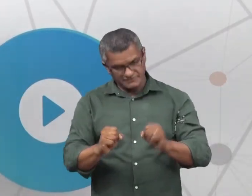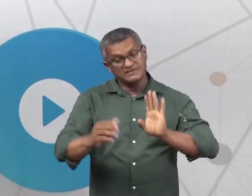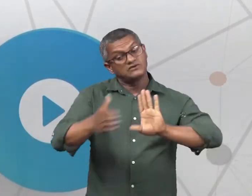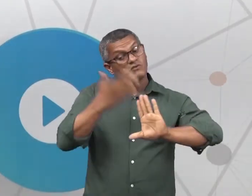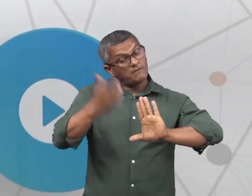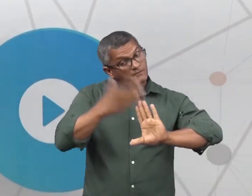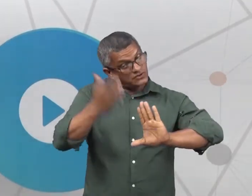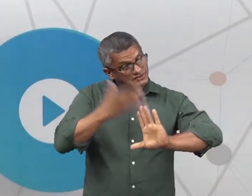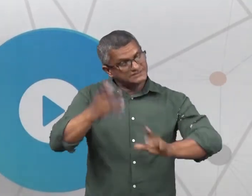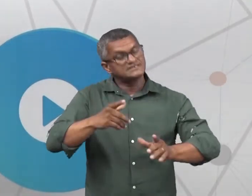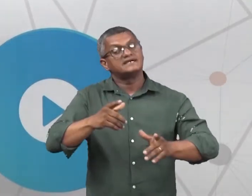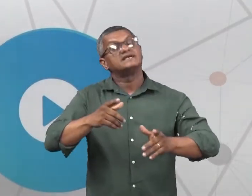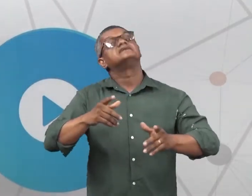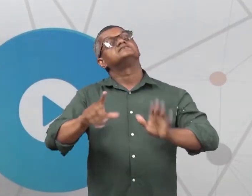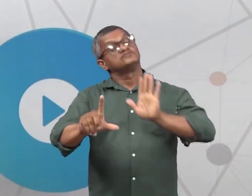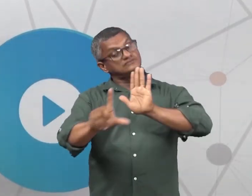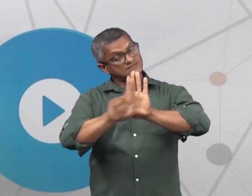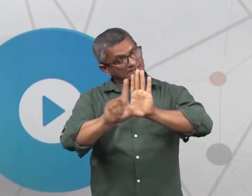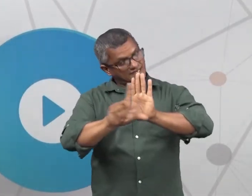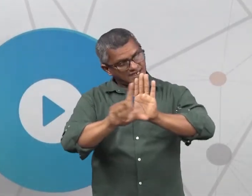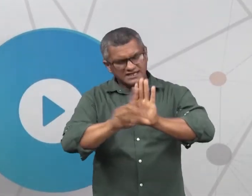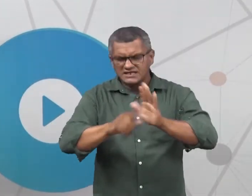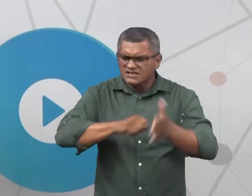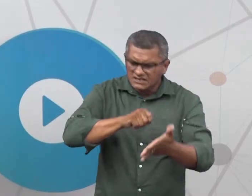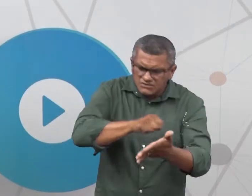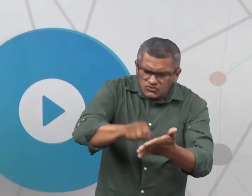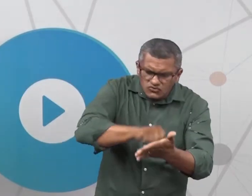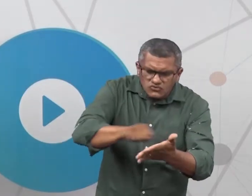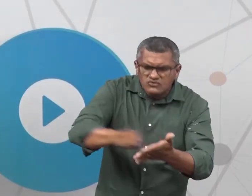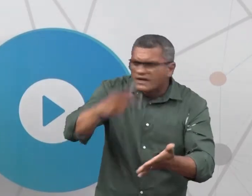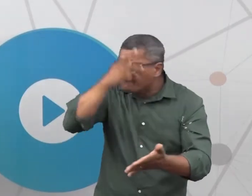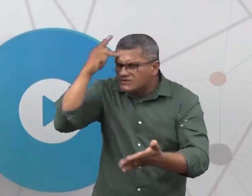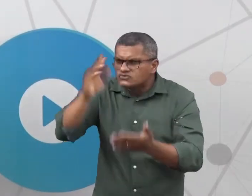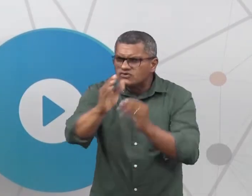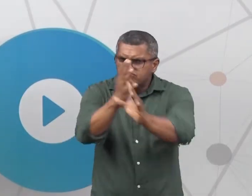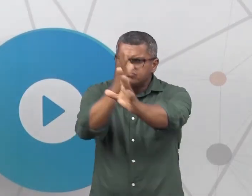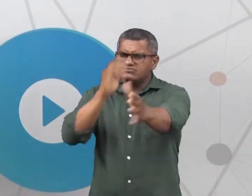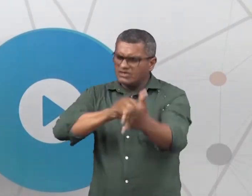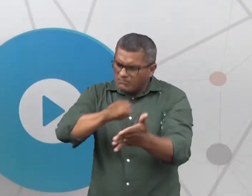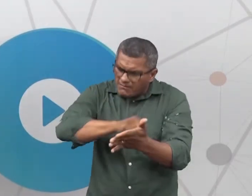ela pode elaborar um projeto de lei, colher um determinado